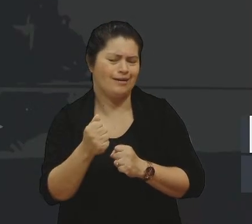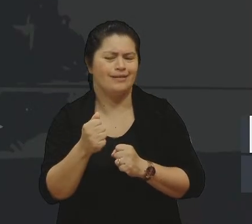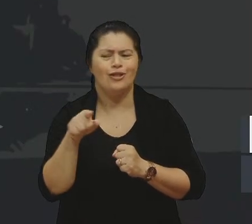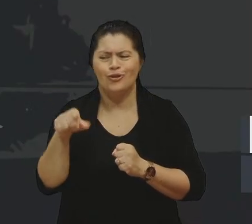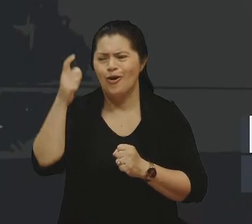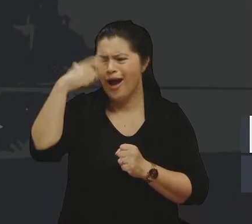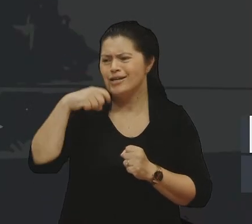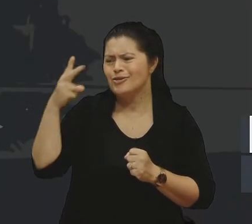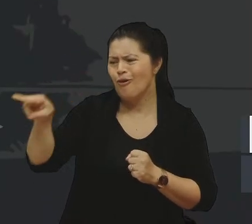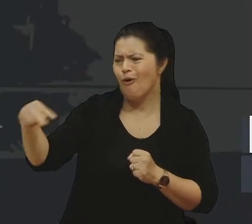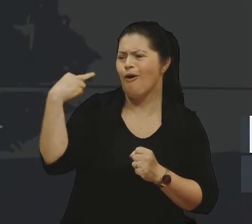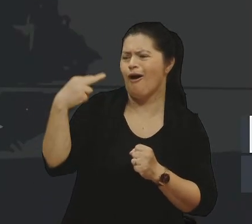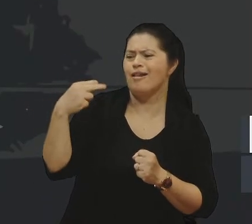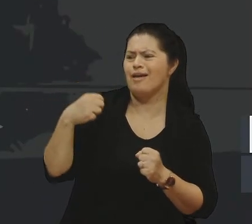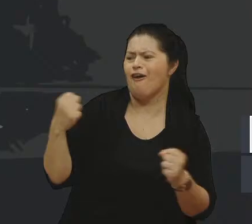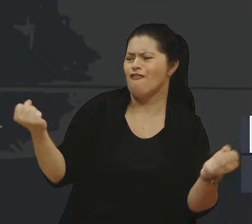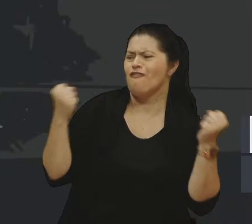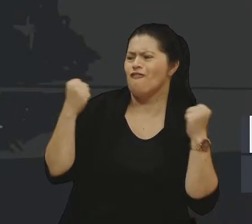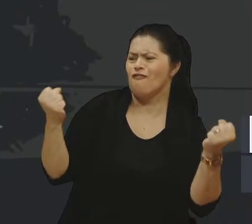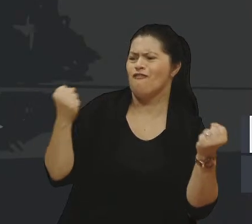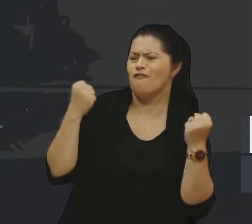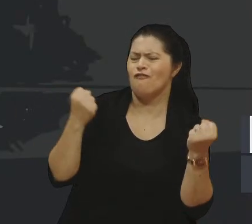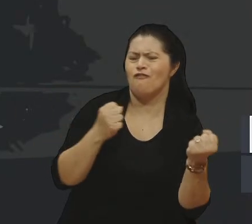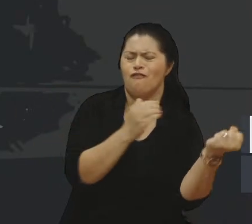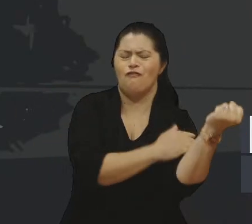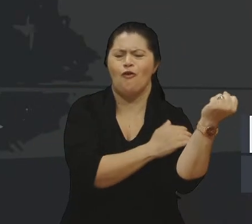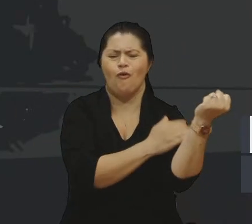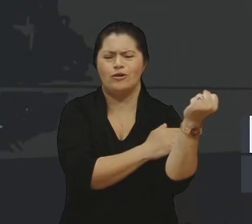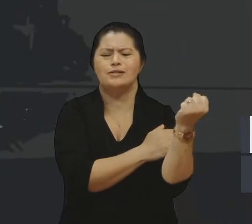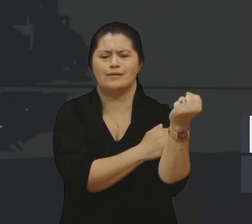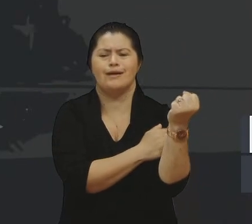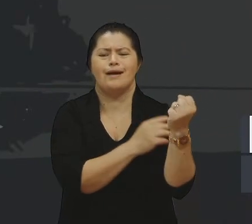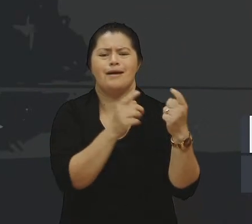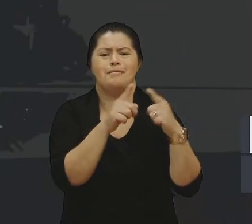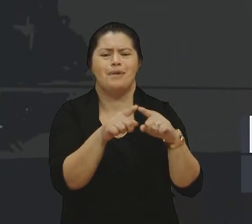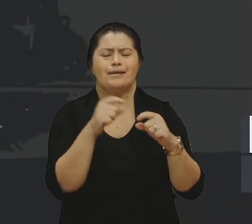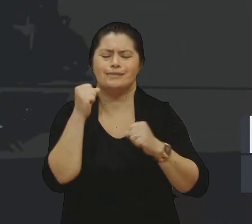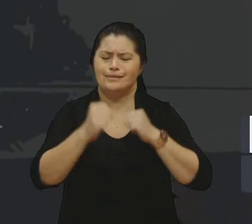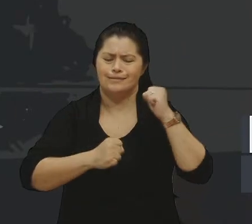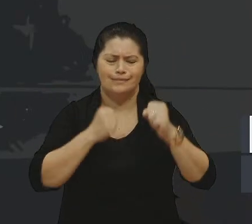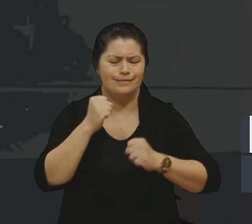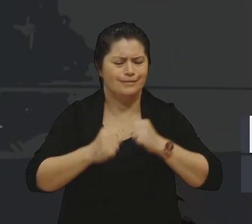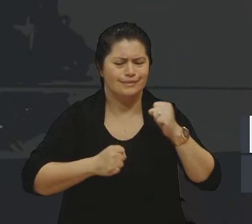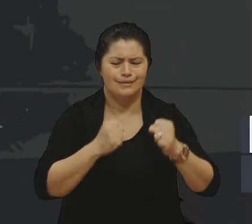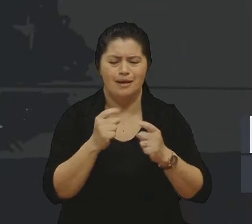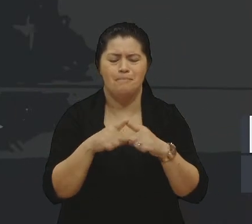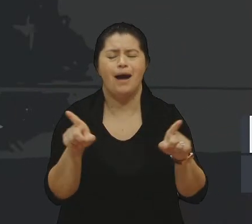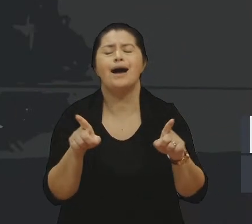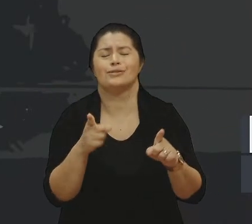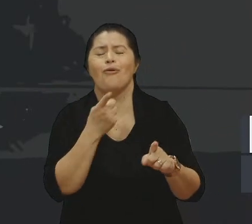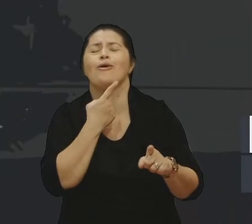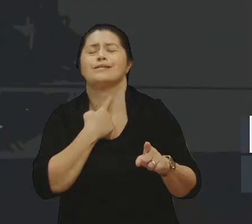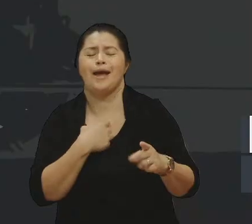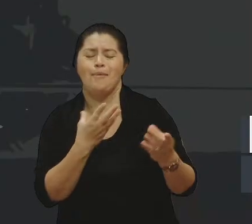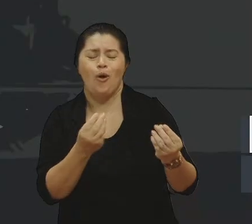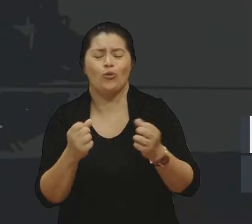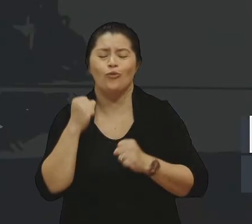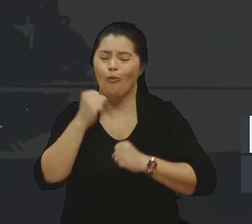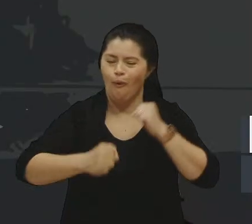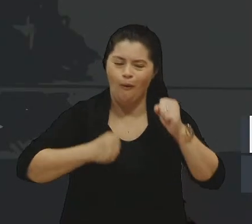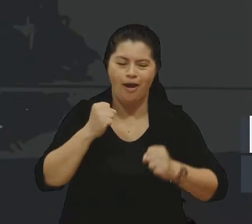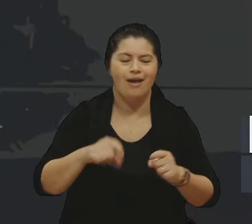para ter velocidade. Então eu sigo me dedicando muito mais ao crossfit do que à corrida, mas também gostei muito da experiência.